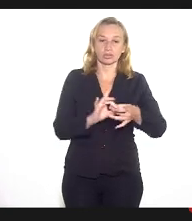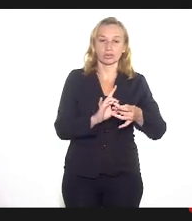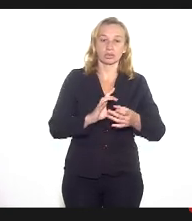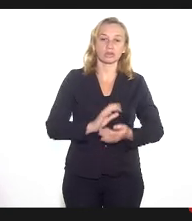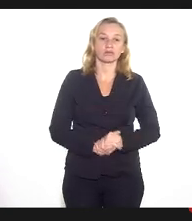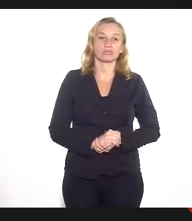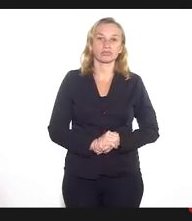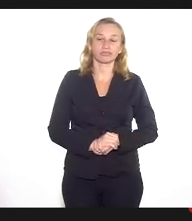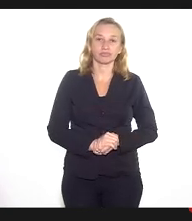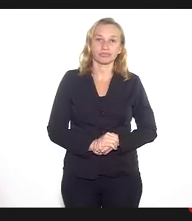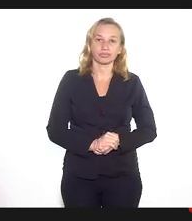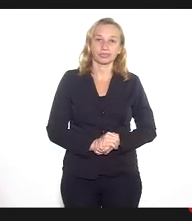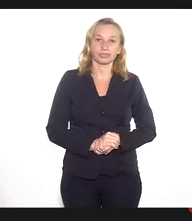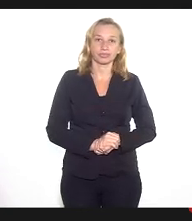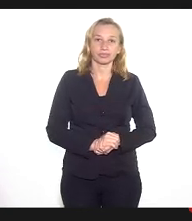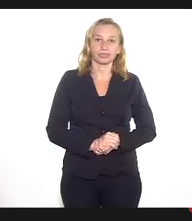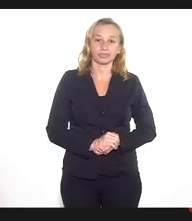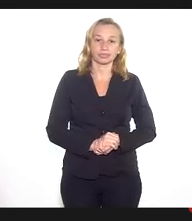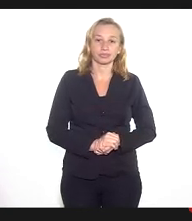Salema.